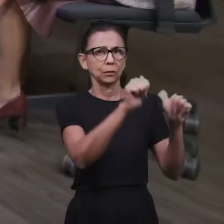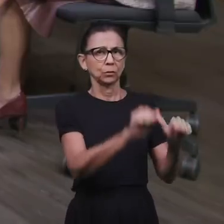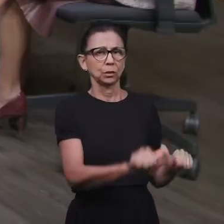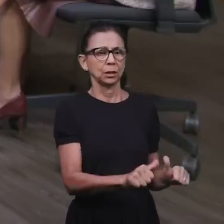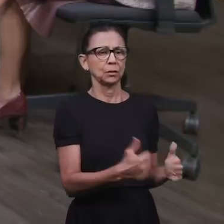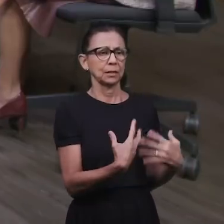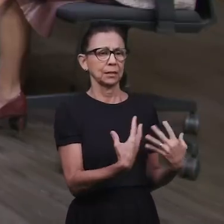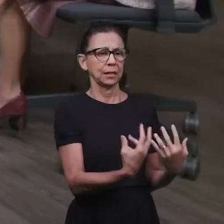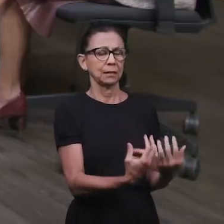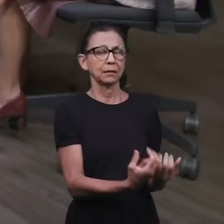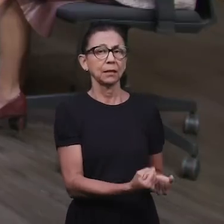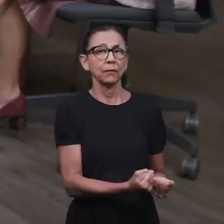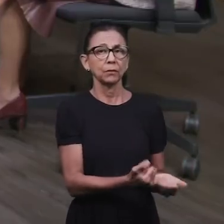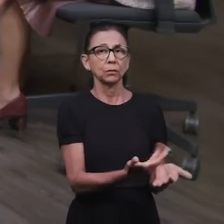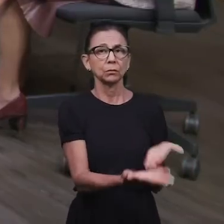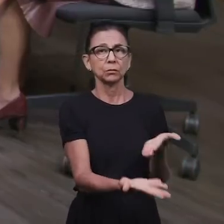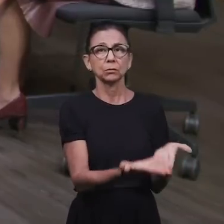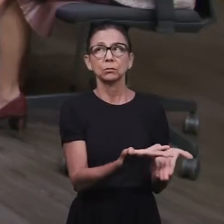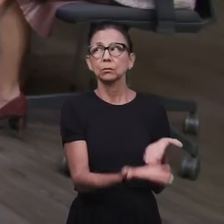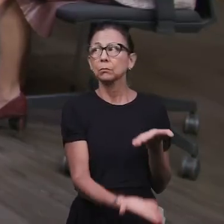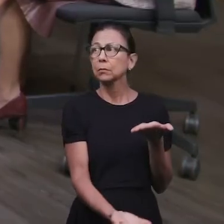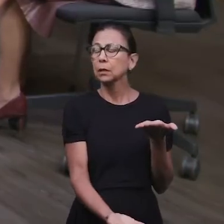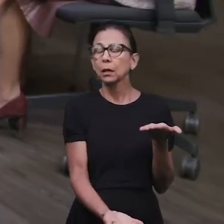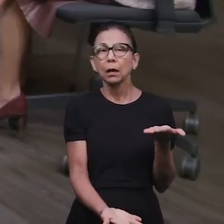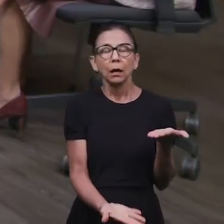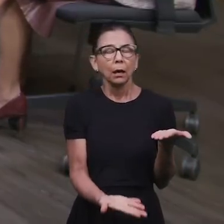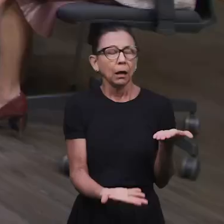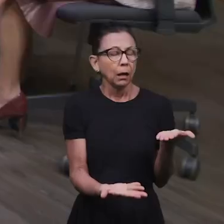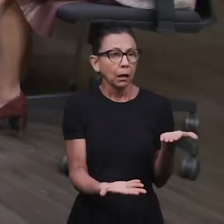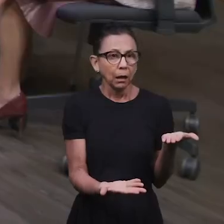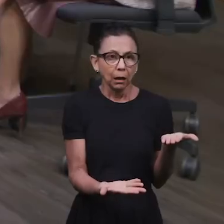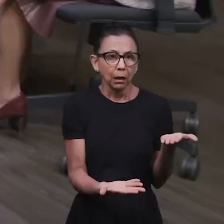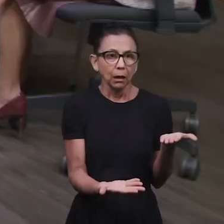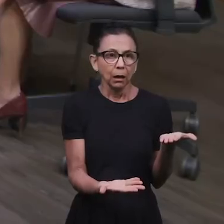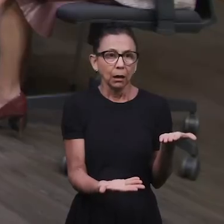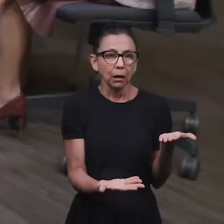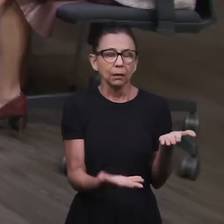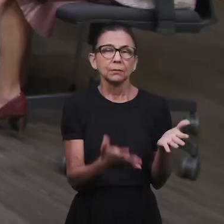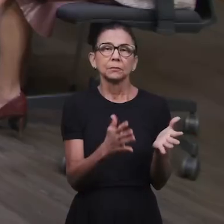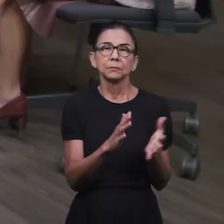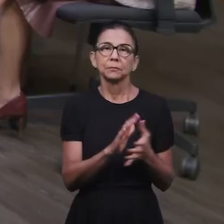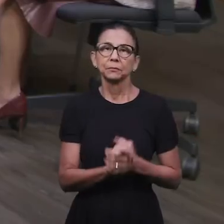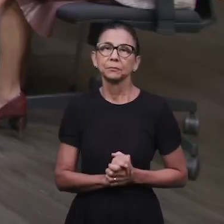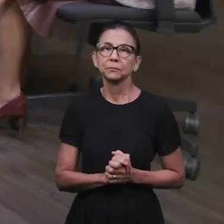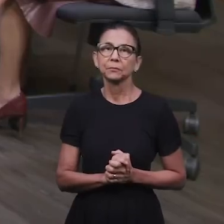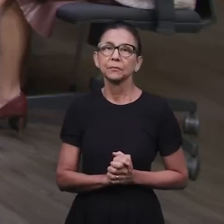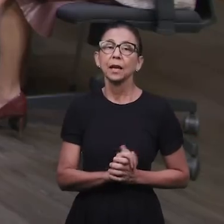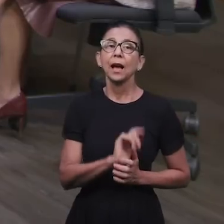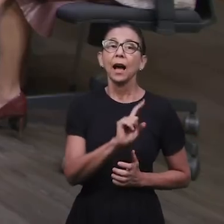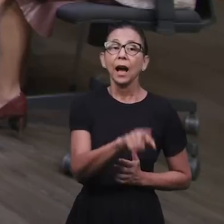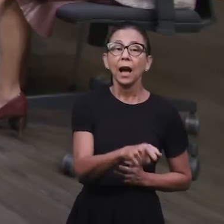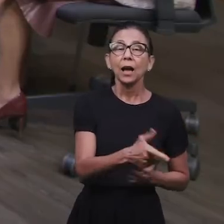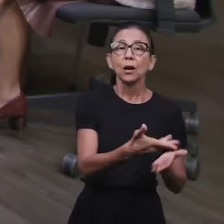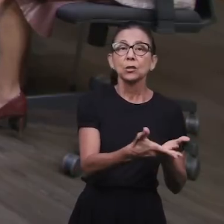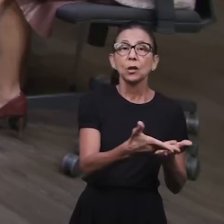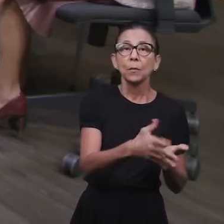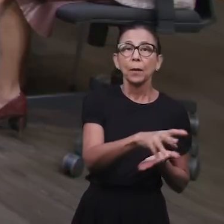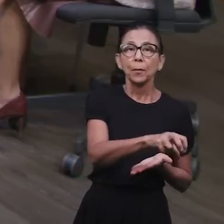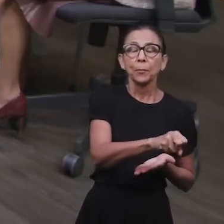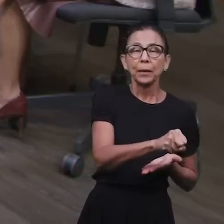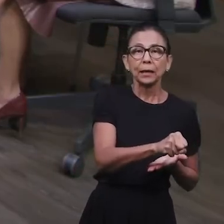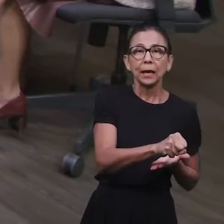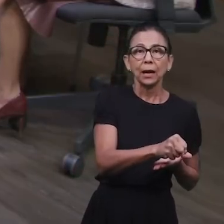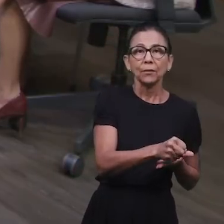mercado, dentro da cidade de Corinto. Então, se você chegasse num açougue para comprar carne, lá em Corinto, naquela